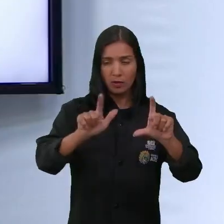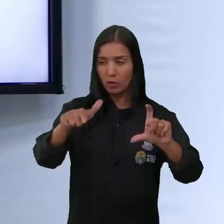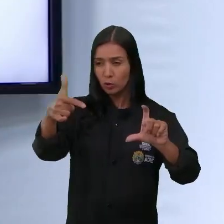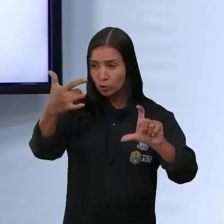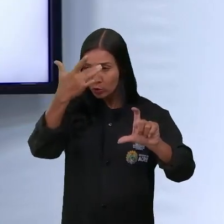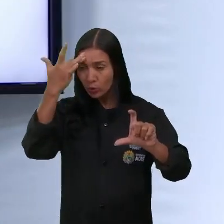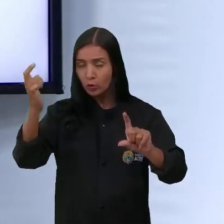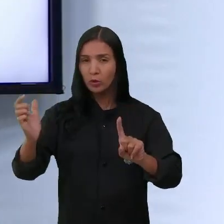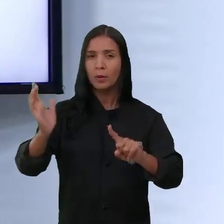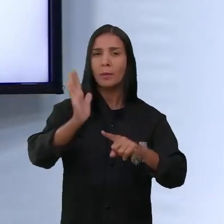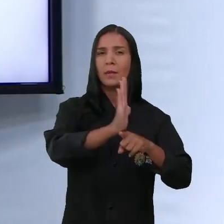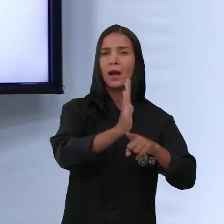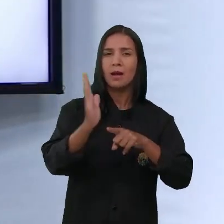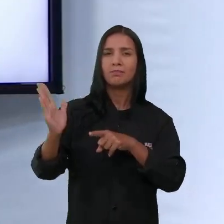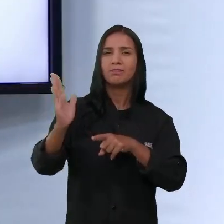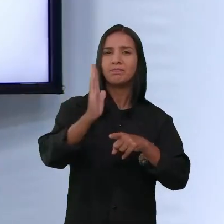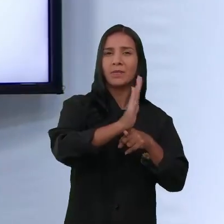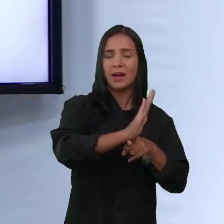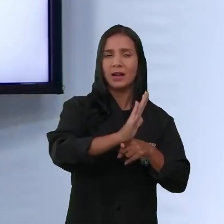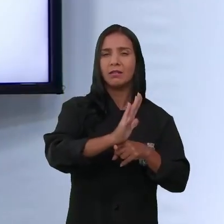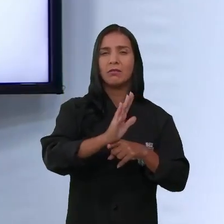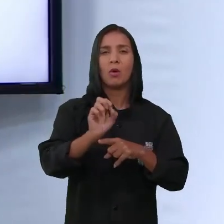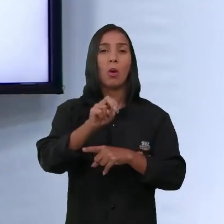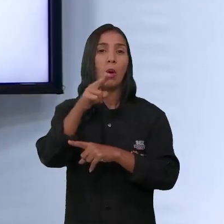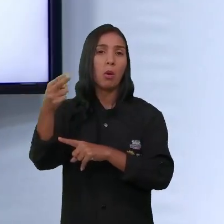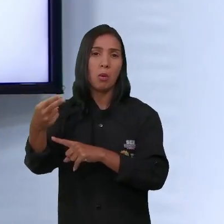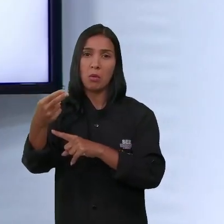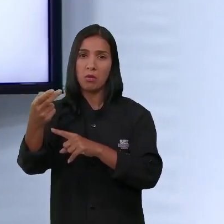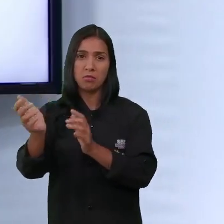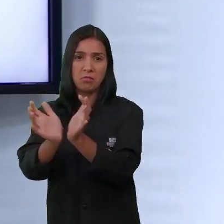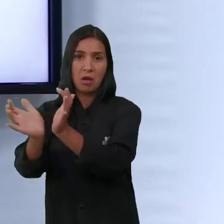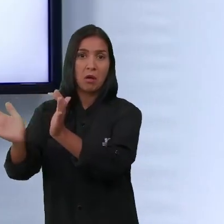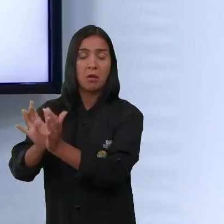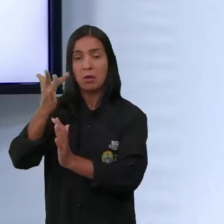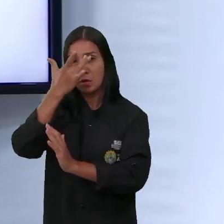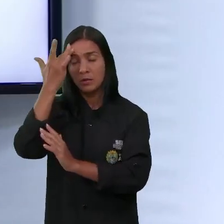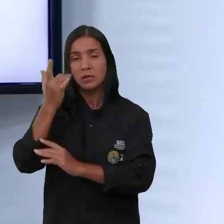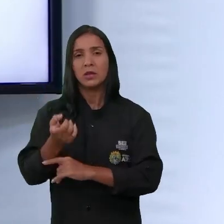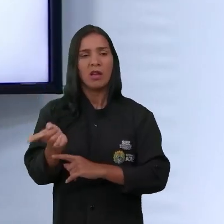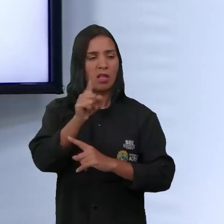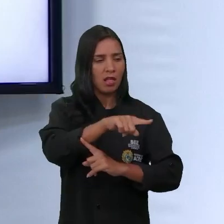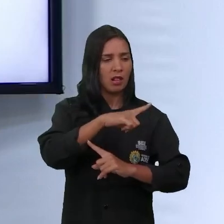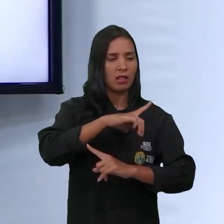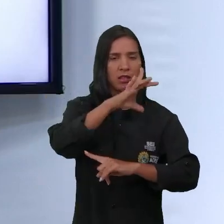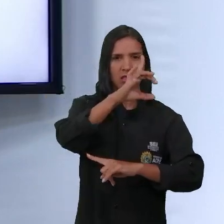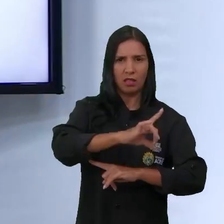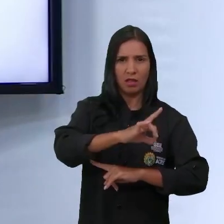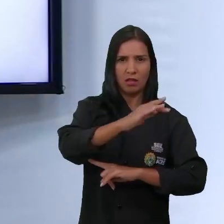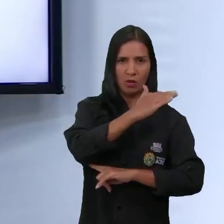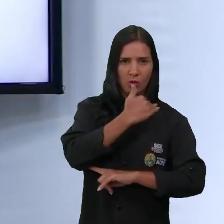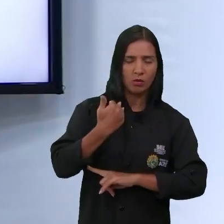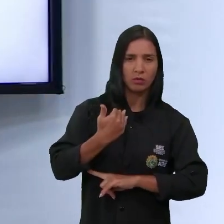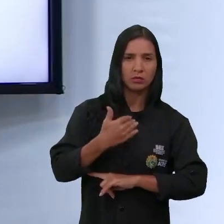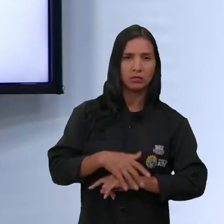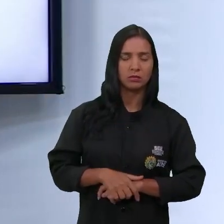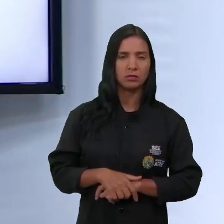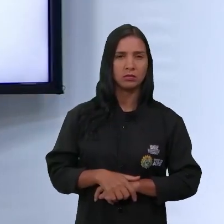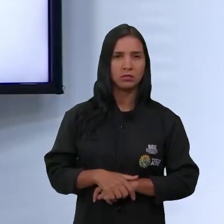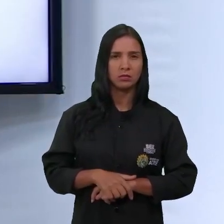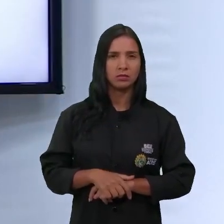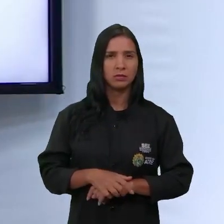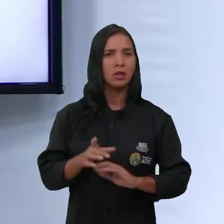outra pessoa ou a outras pessoas, ela tem o direito de morrer? Isso é um grande